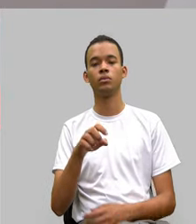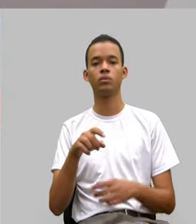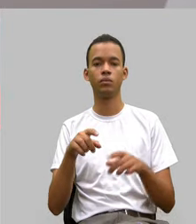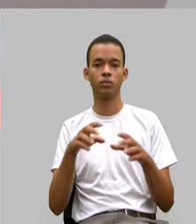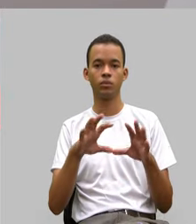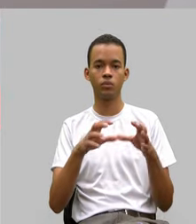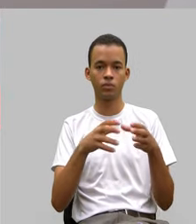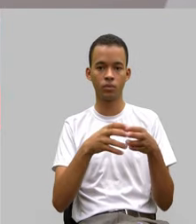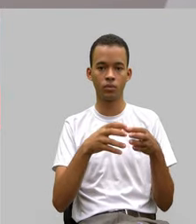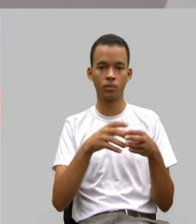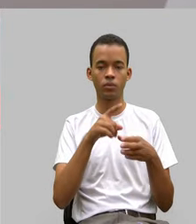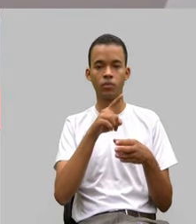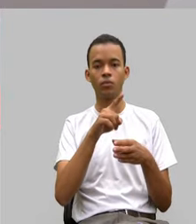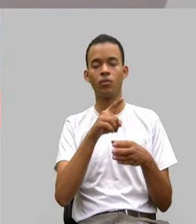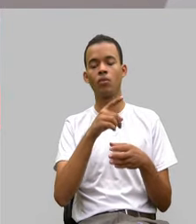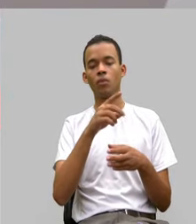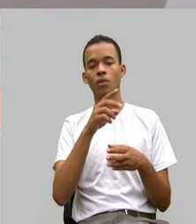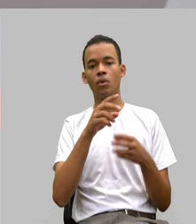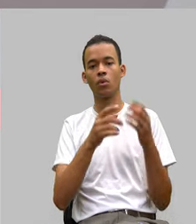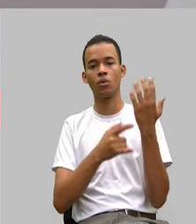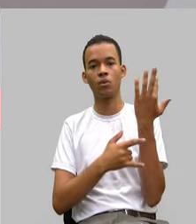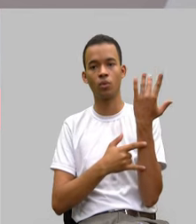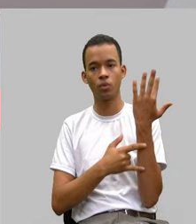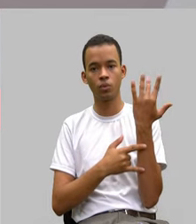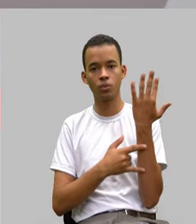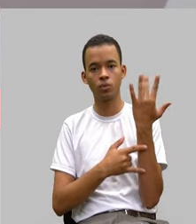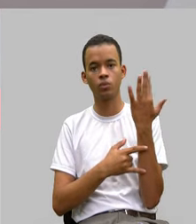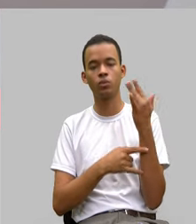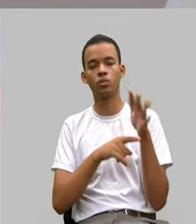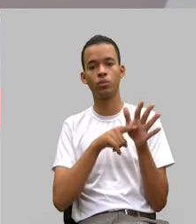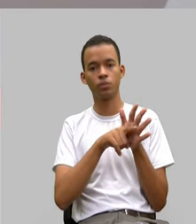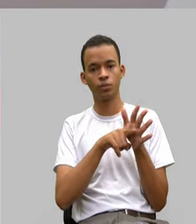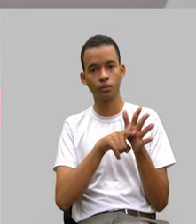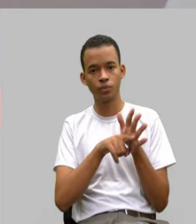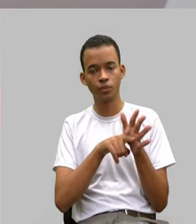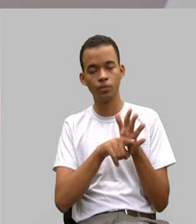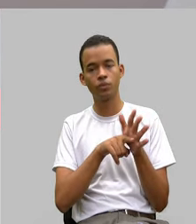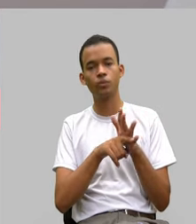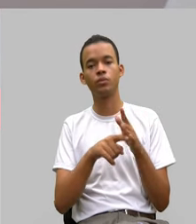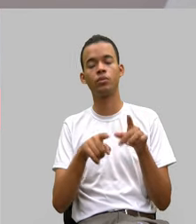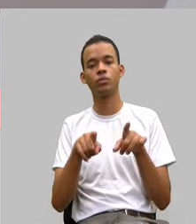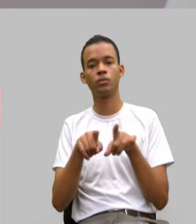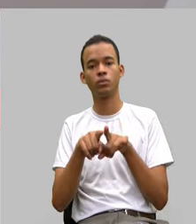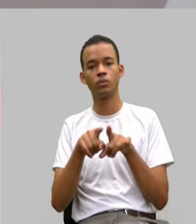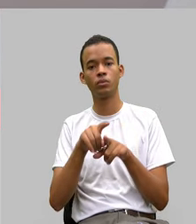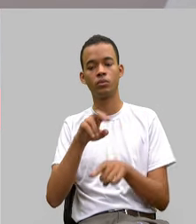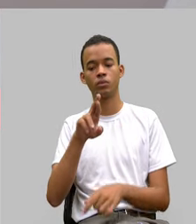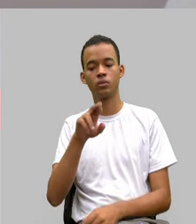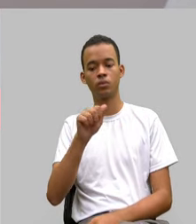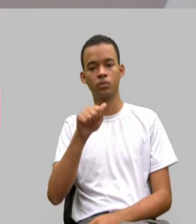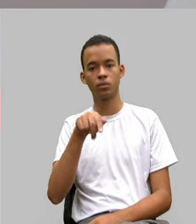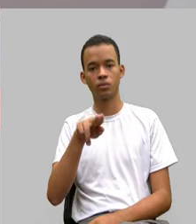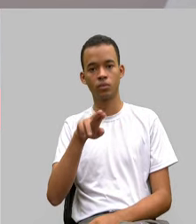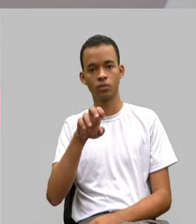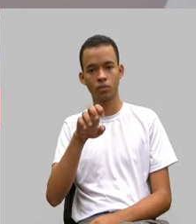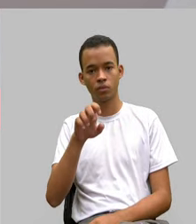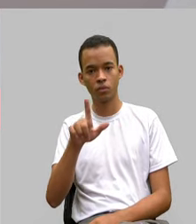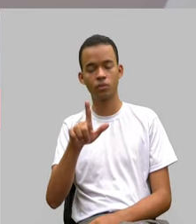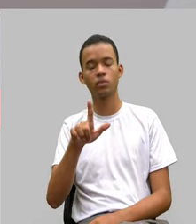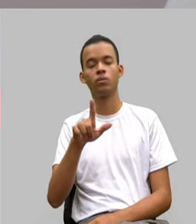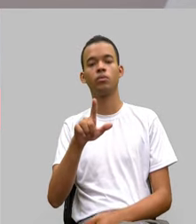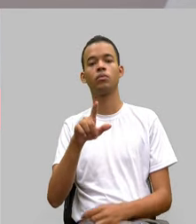Universidade Federal de Minas Gerais e Raquel Castilho professora da faculdade de farmácia da UFMG